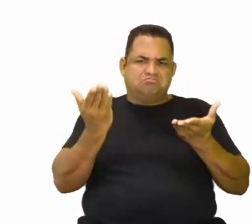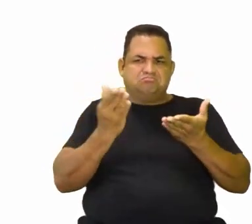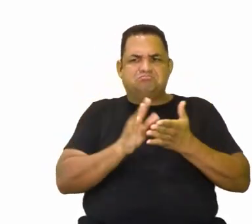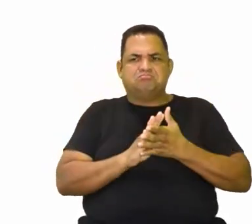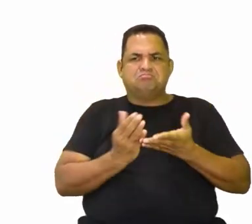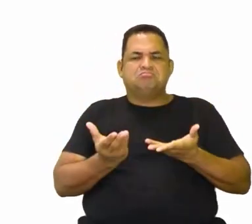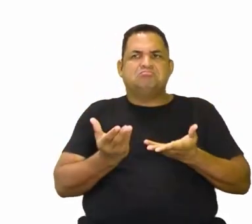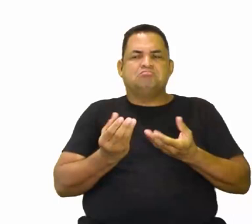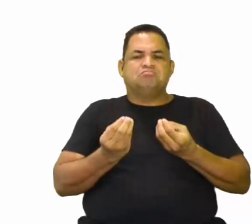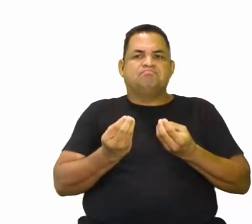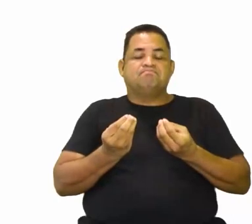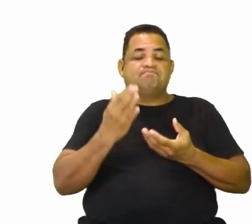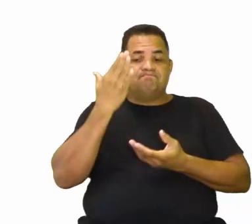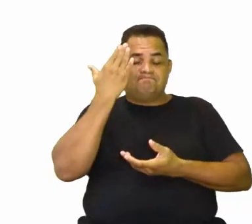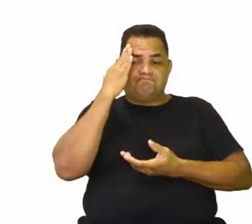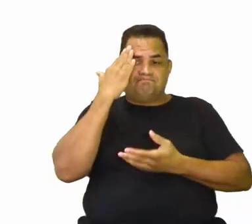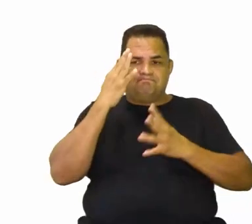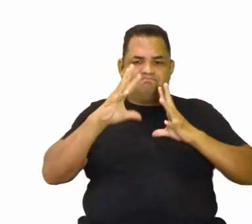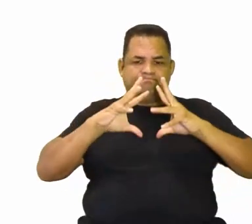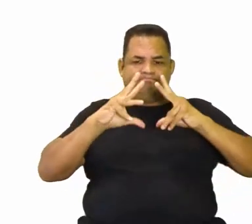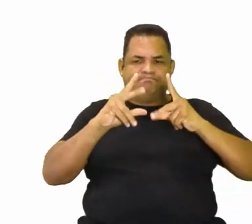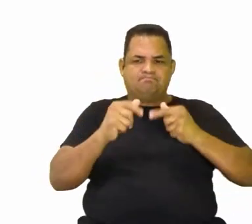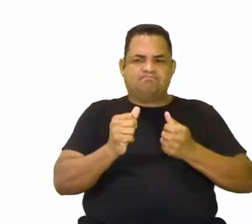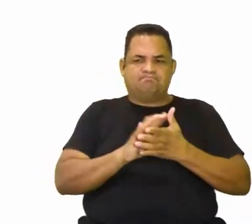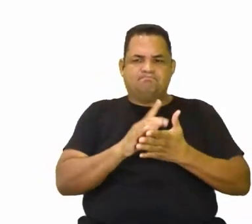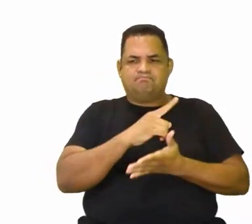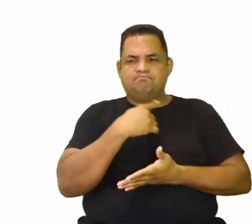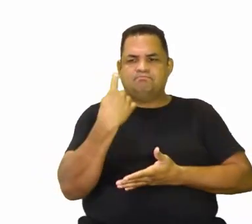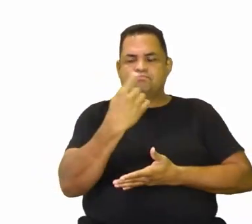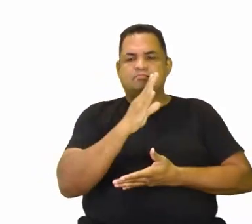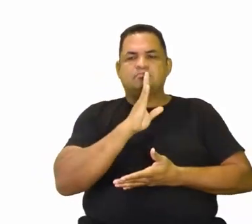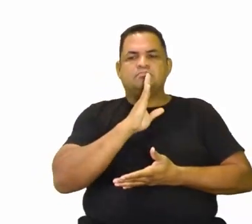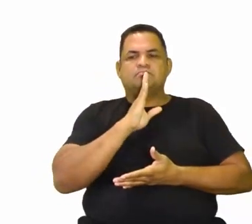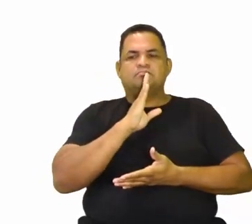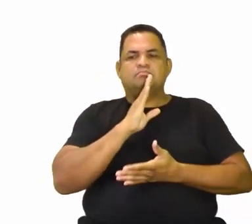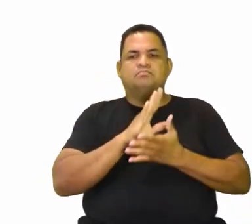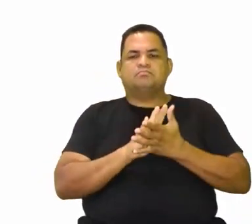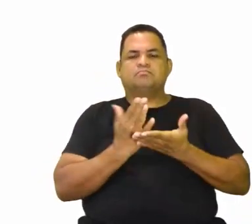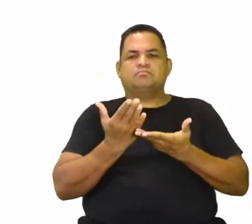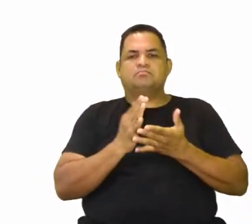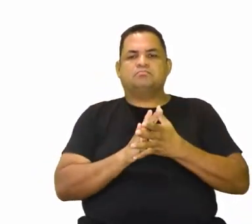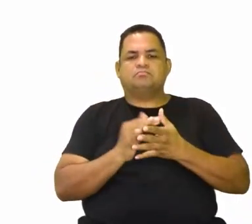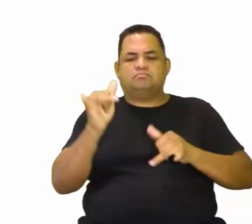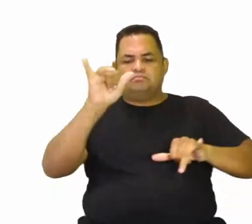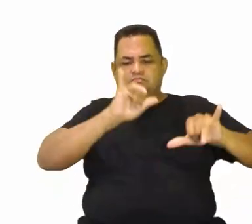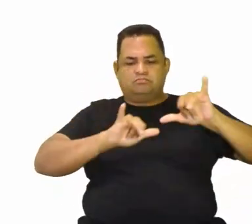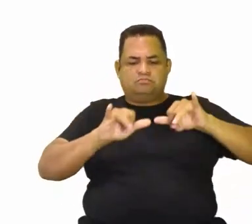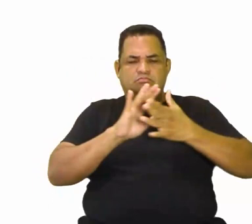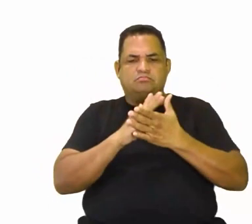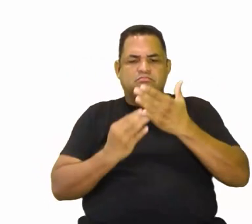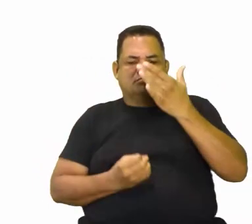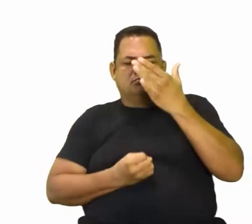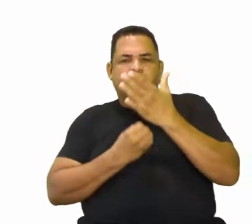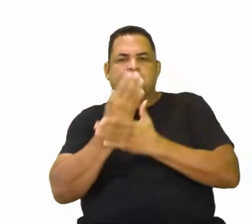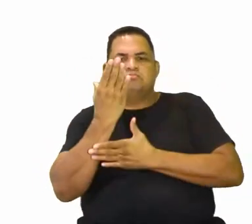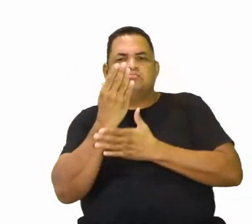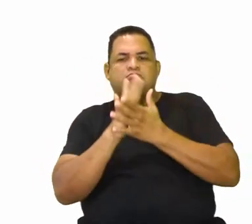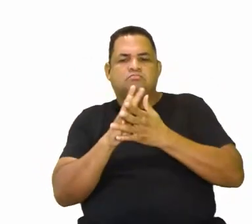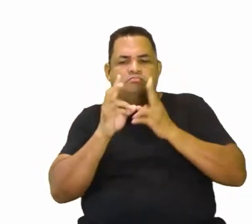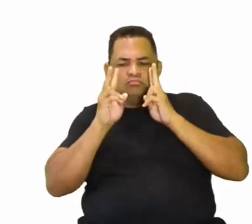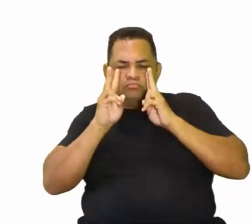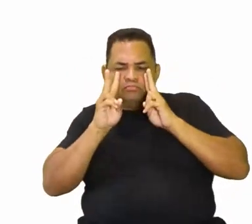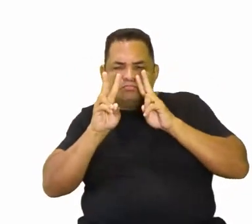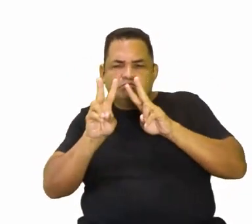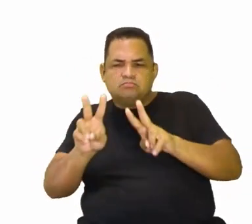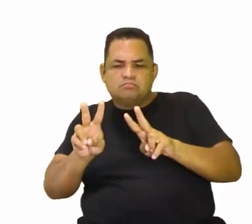química? Entendam que tudo o que nós conhecemos de química hoje foram obtidos através das